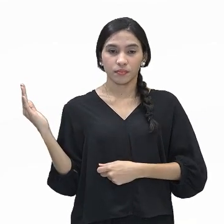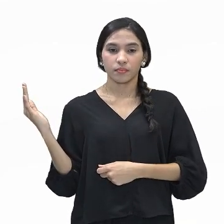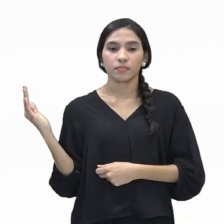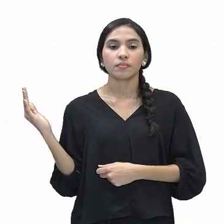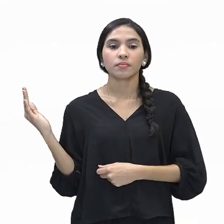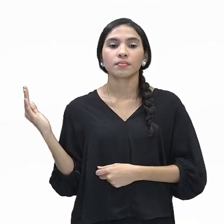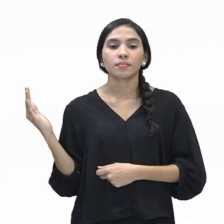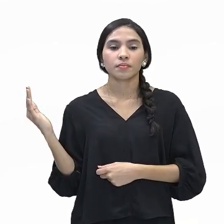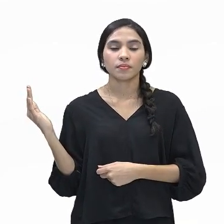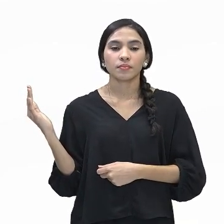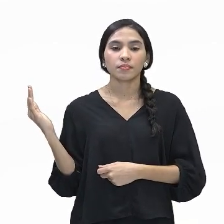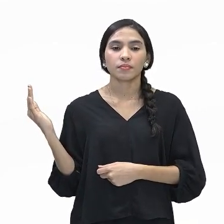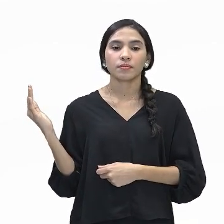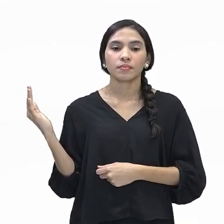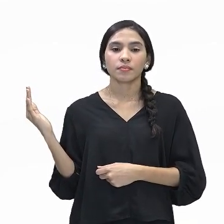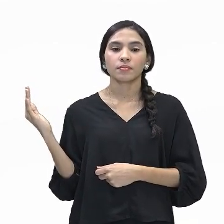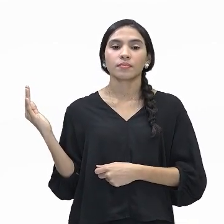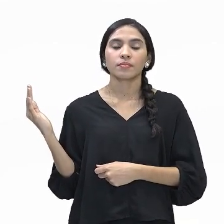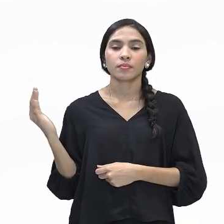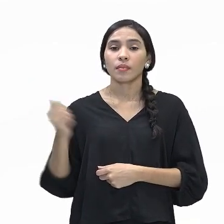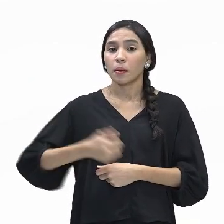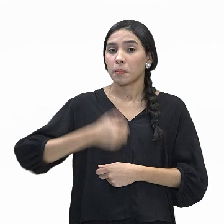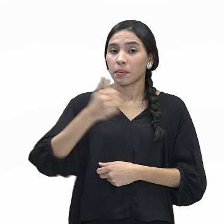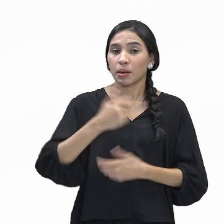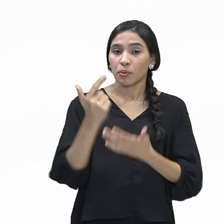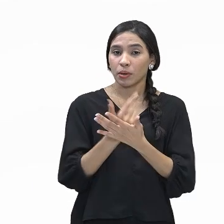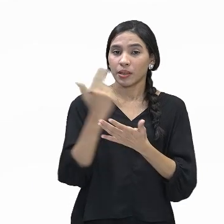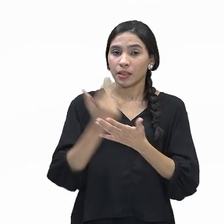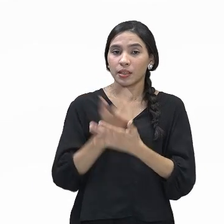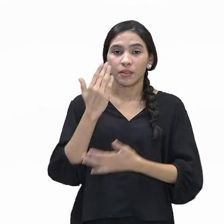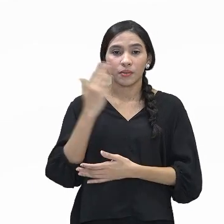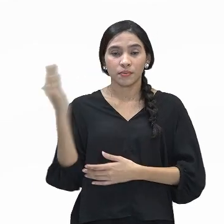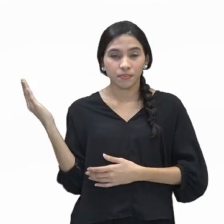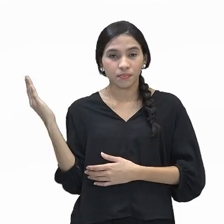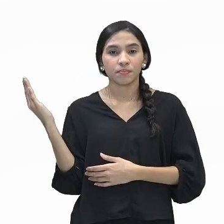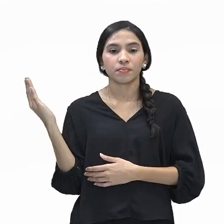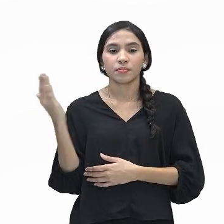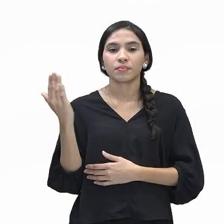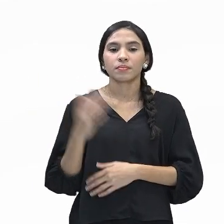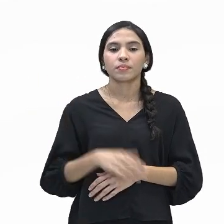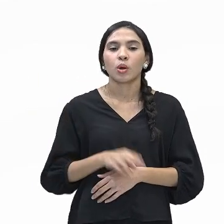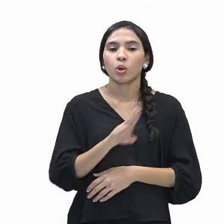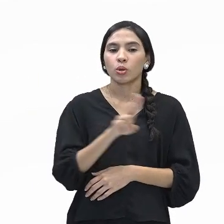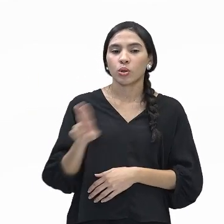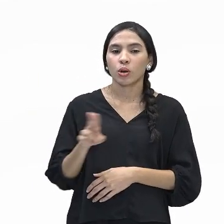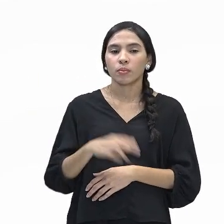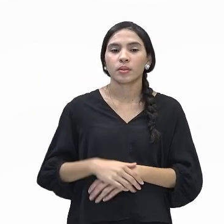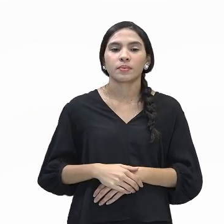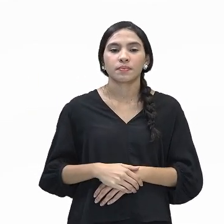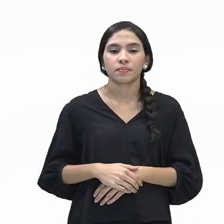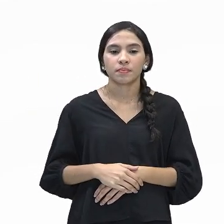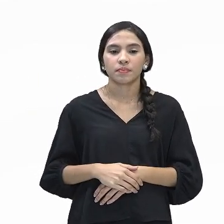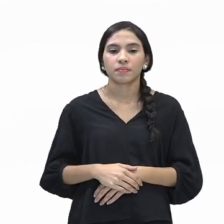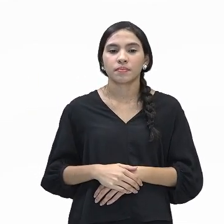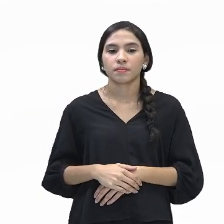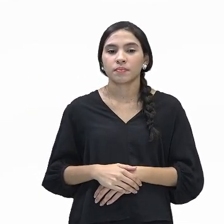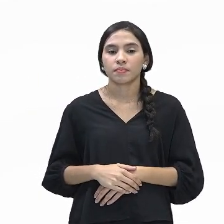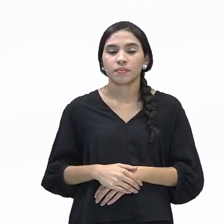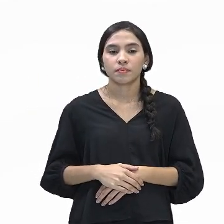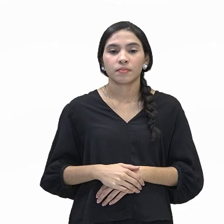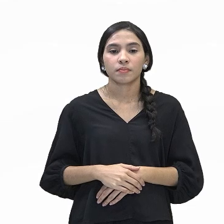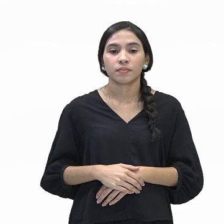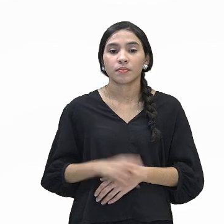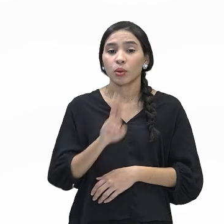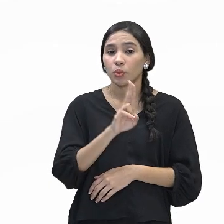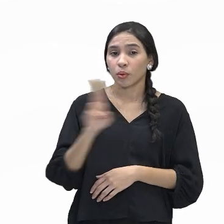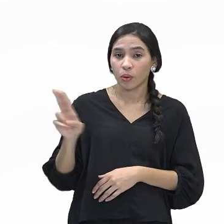dela. Muito bem, o primeiro livro foi um romance chamado de...